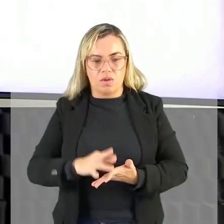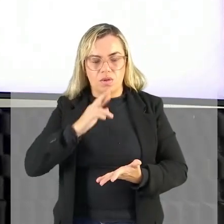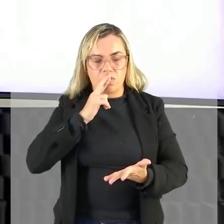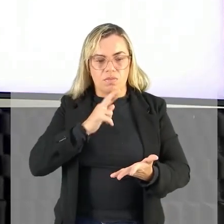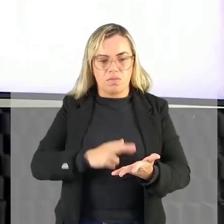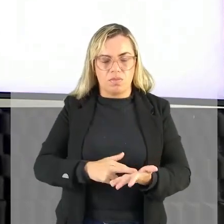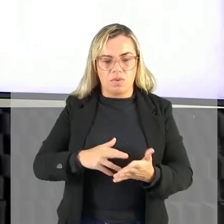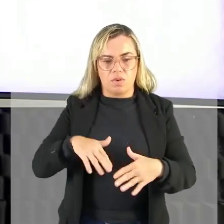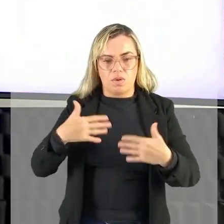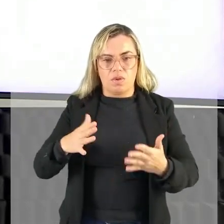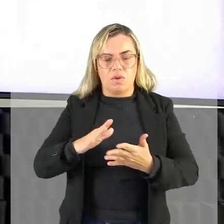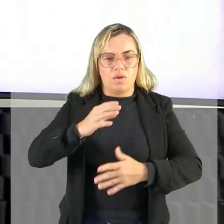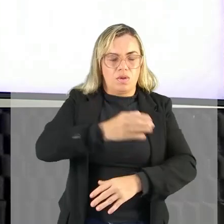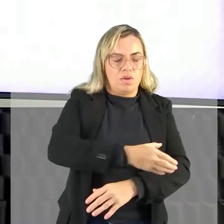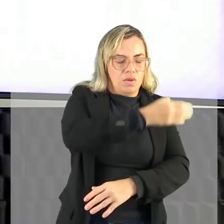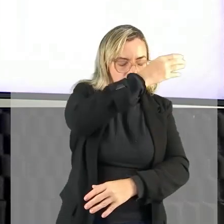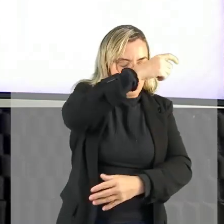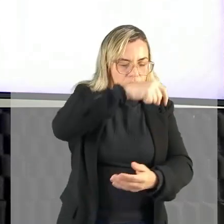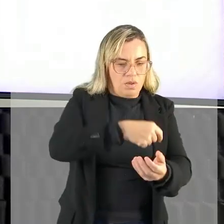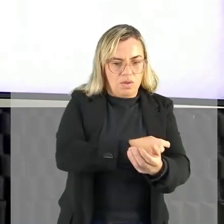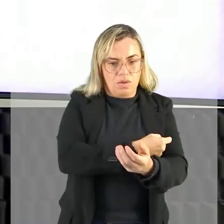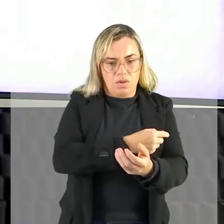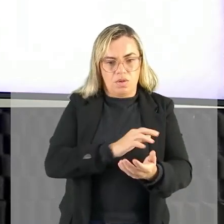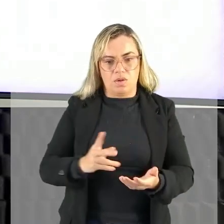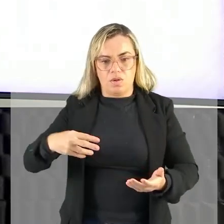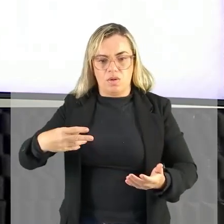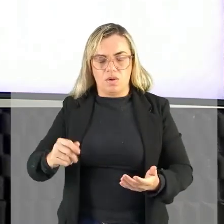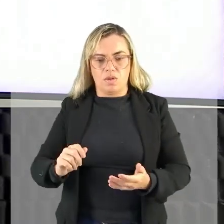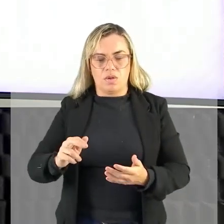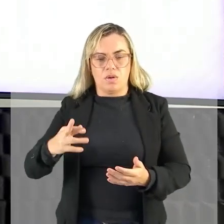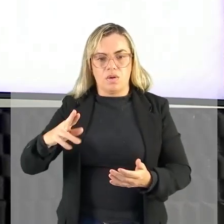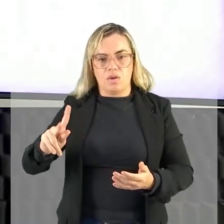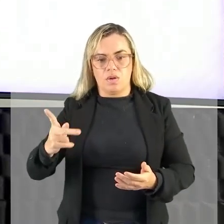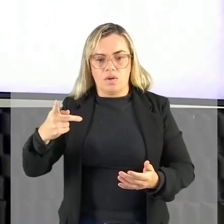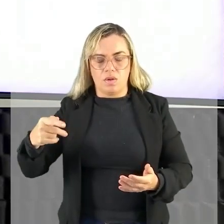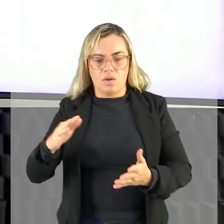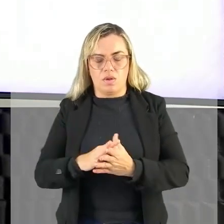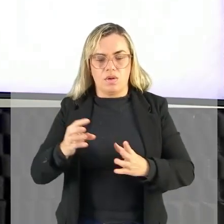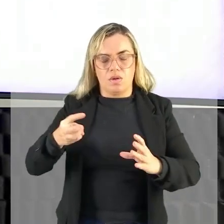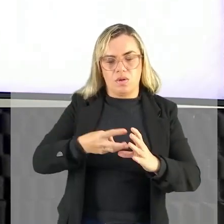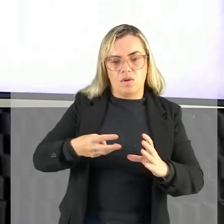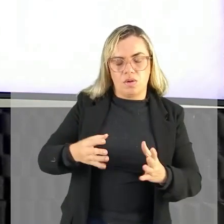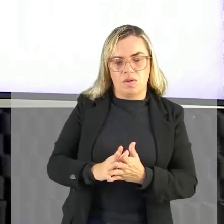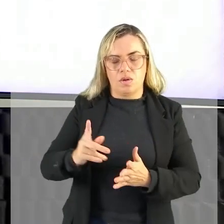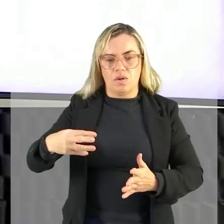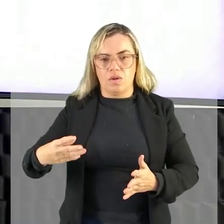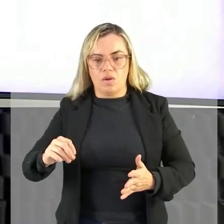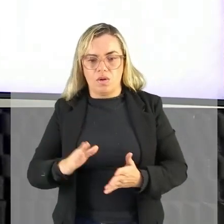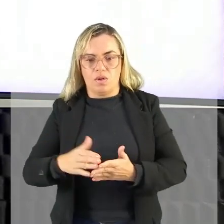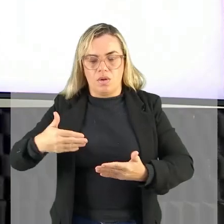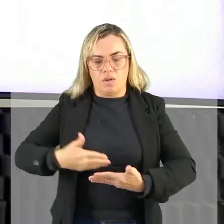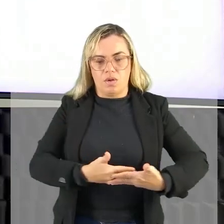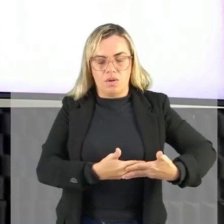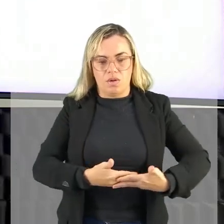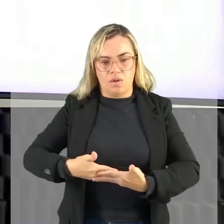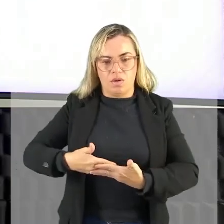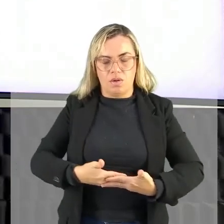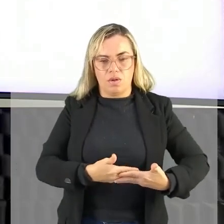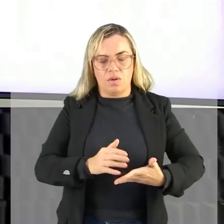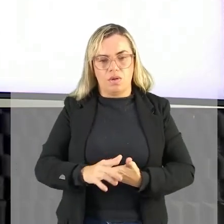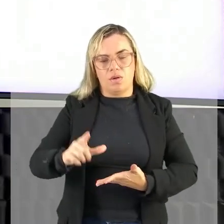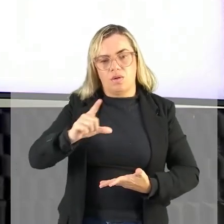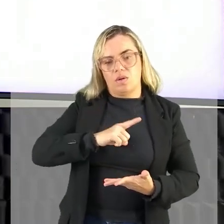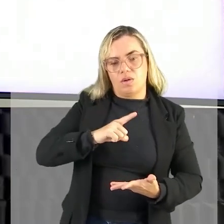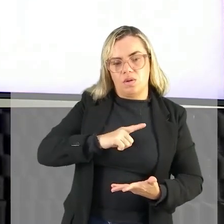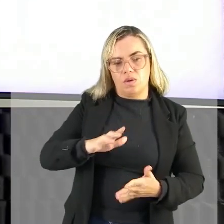resposta, o soro anti-RH, ele visa lá as células, né, o antígeno que o bebê trouxe